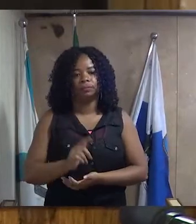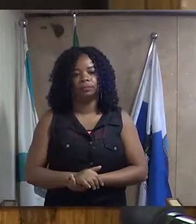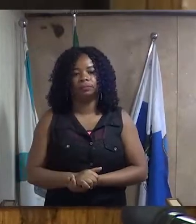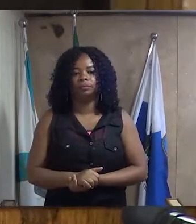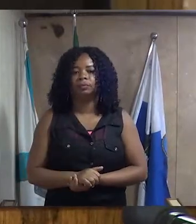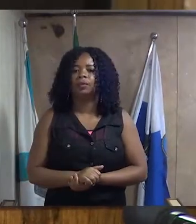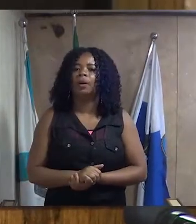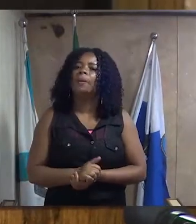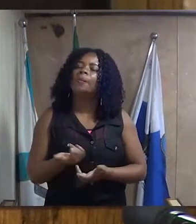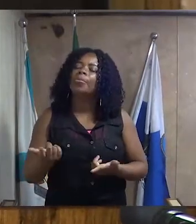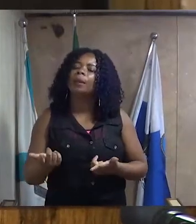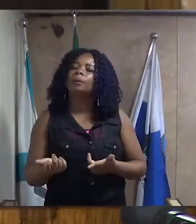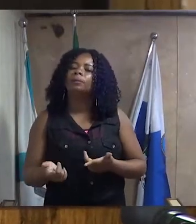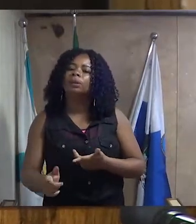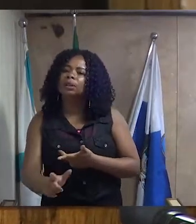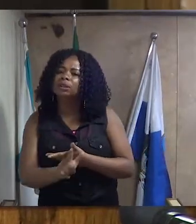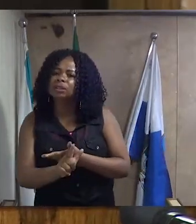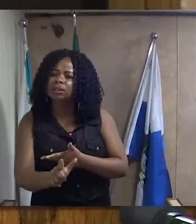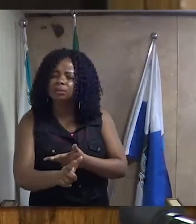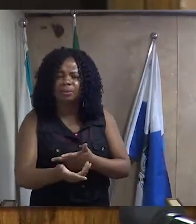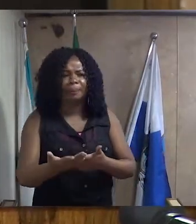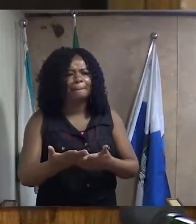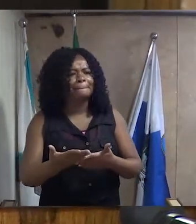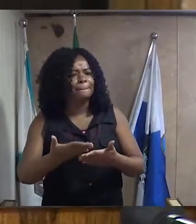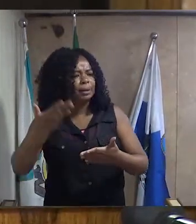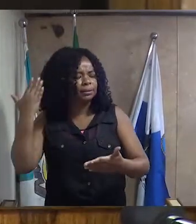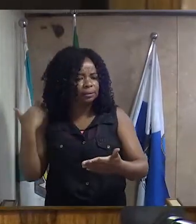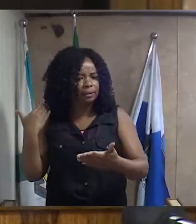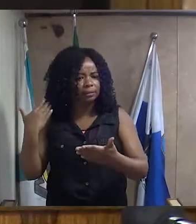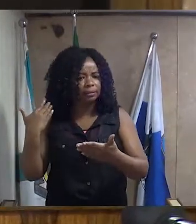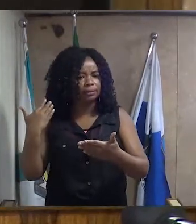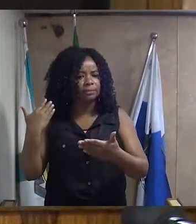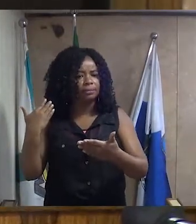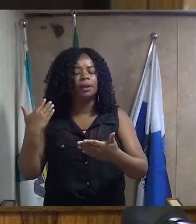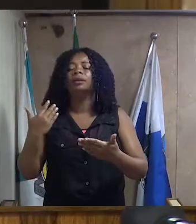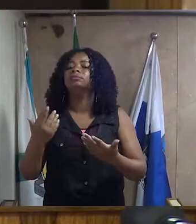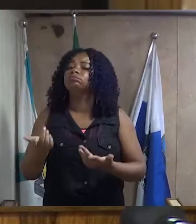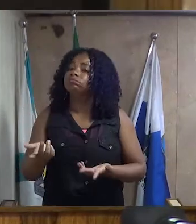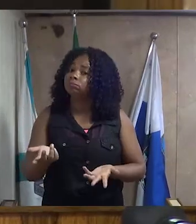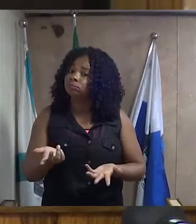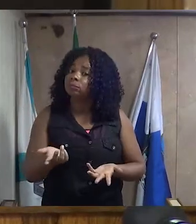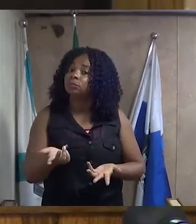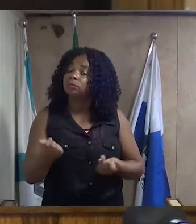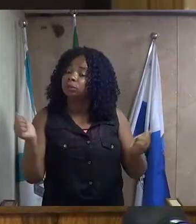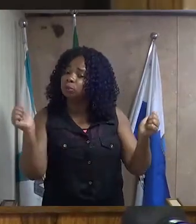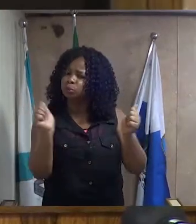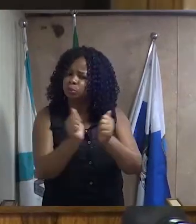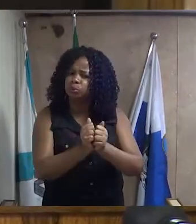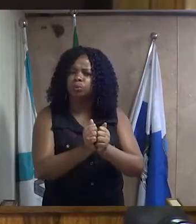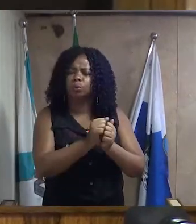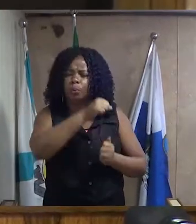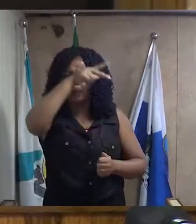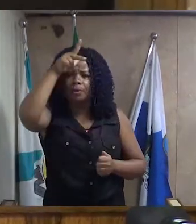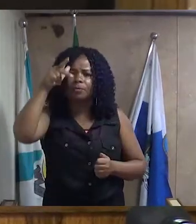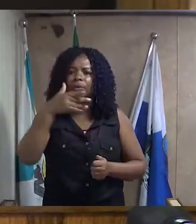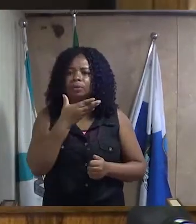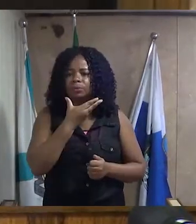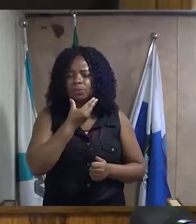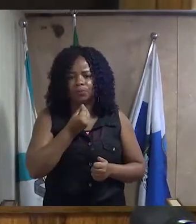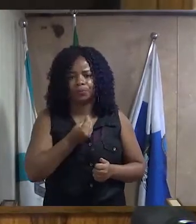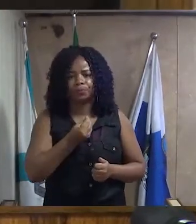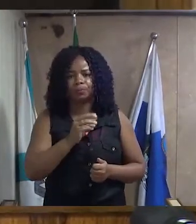uma legislatura passada, a qual, junto com o prefeito Washington Reis,